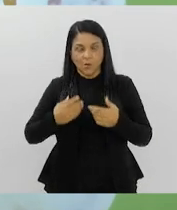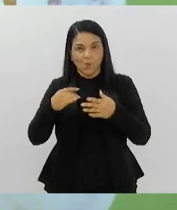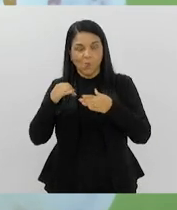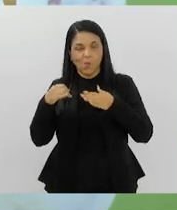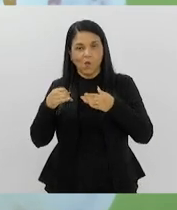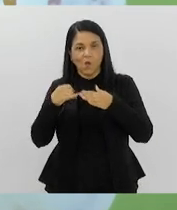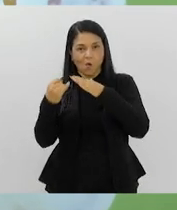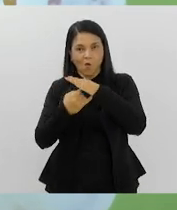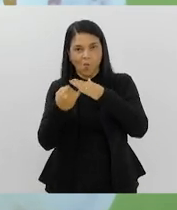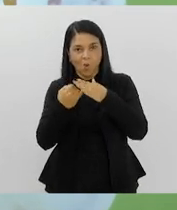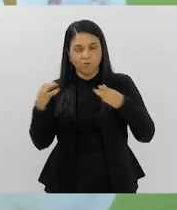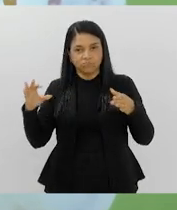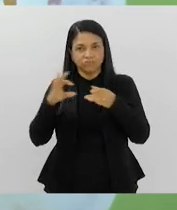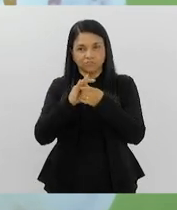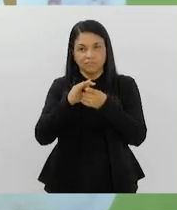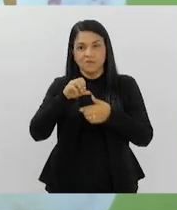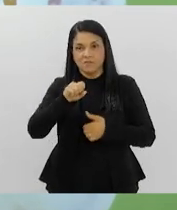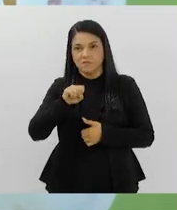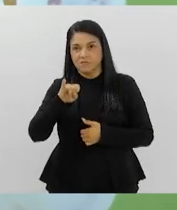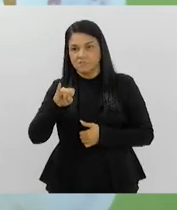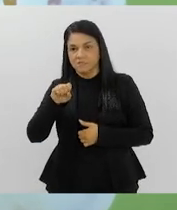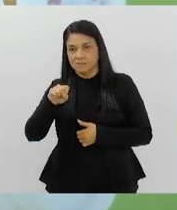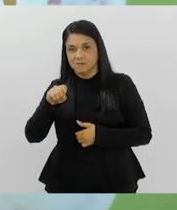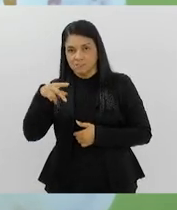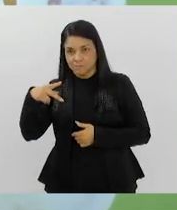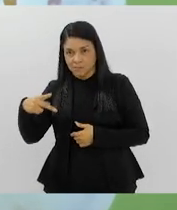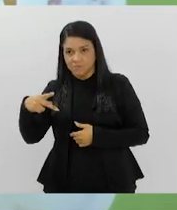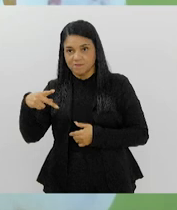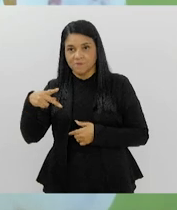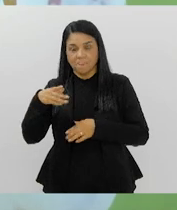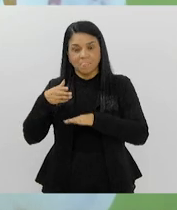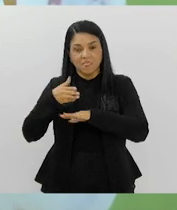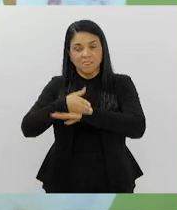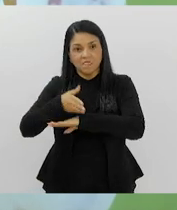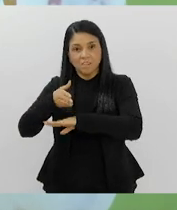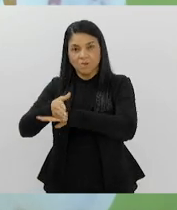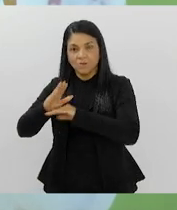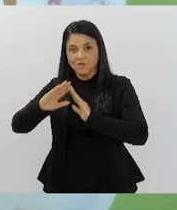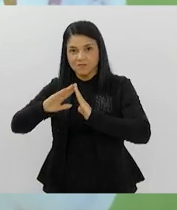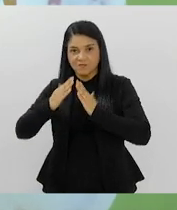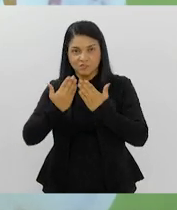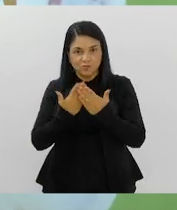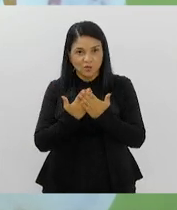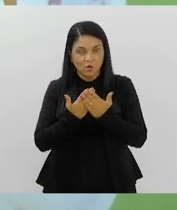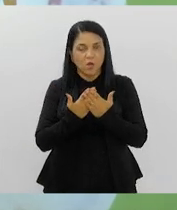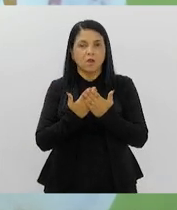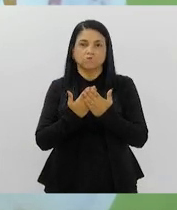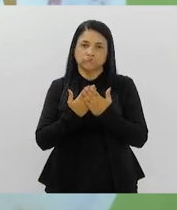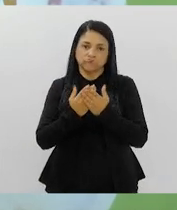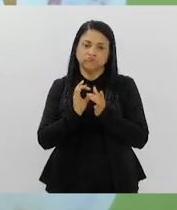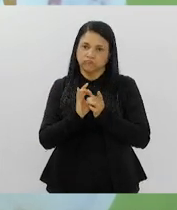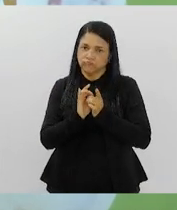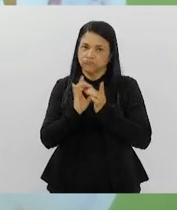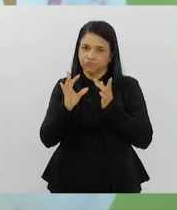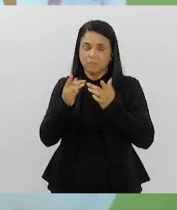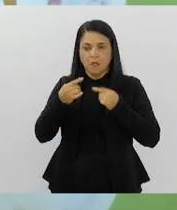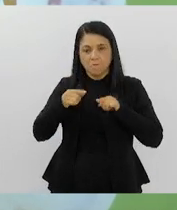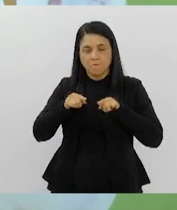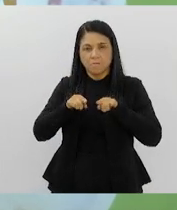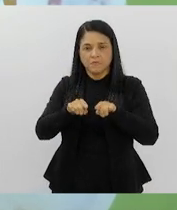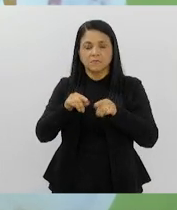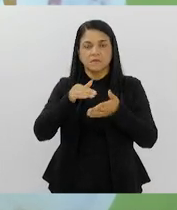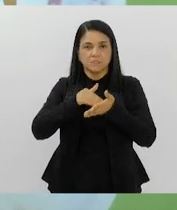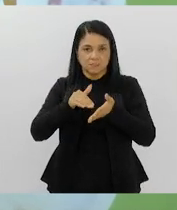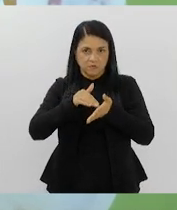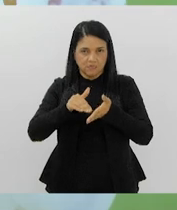Sistema Integrado de Segurança Pública, passou a adentrar no ambiente escolar, né, lógico, com a autorização e a parceria da Secretaria de Educação,